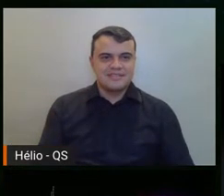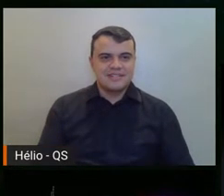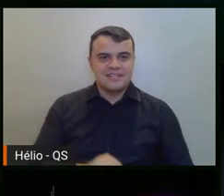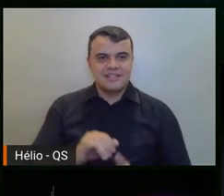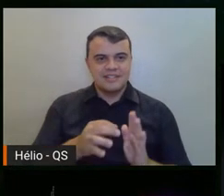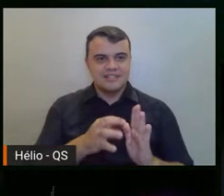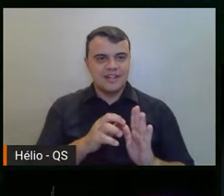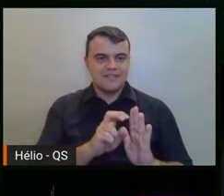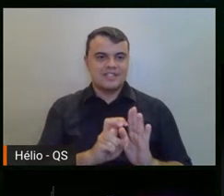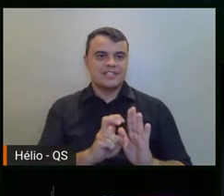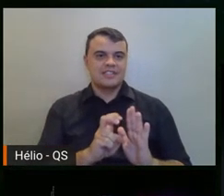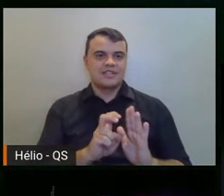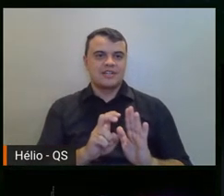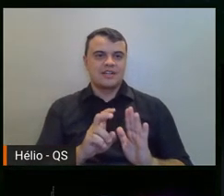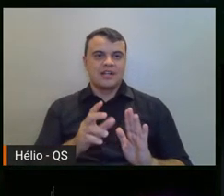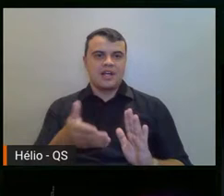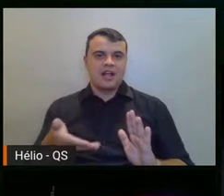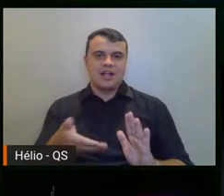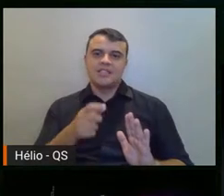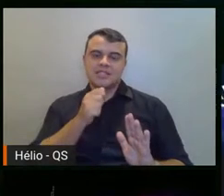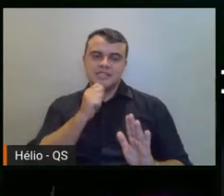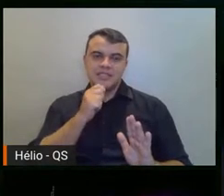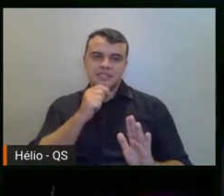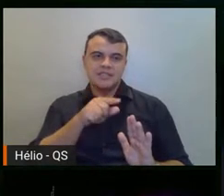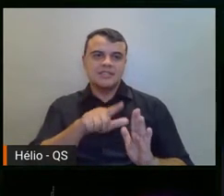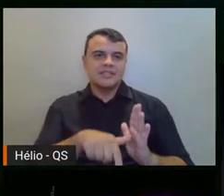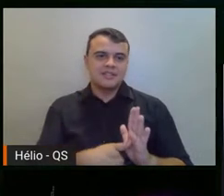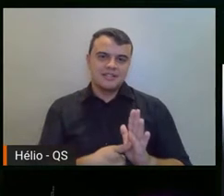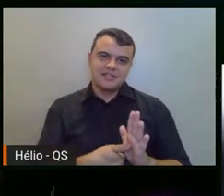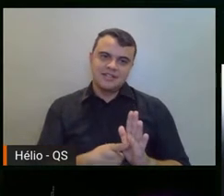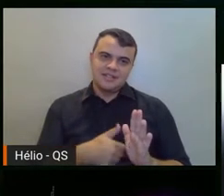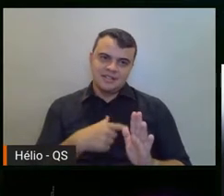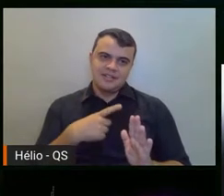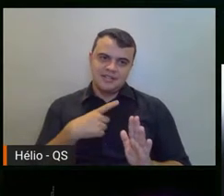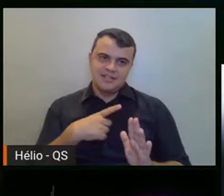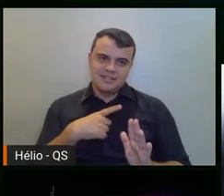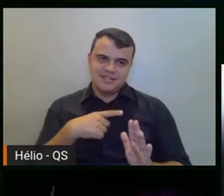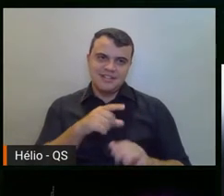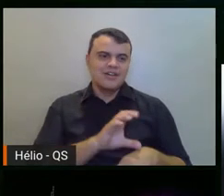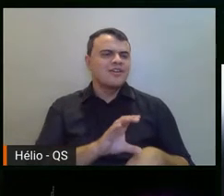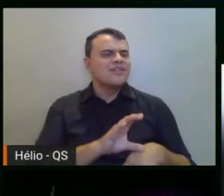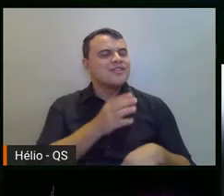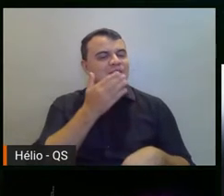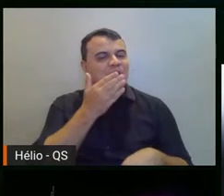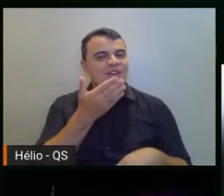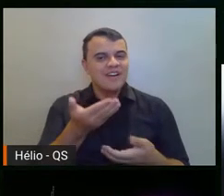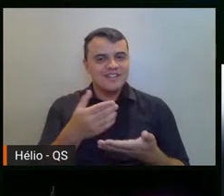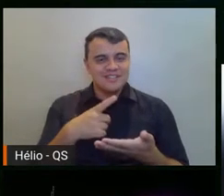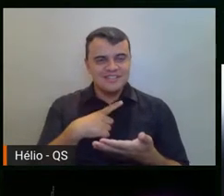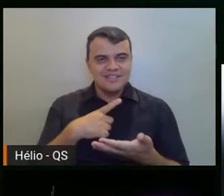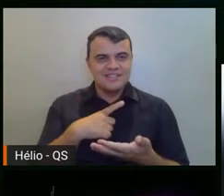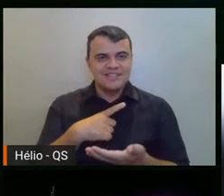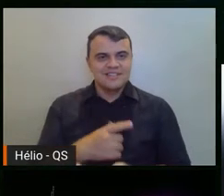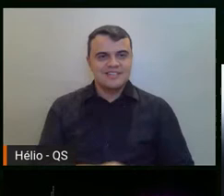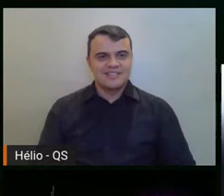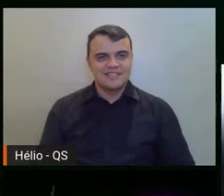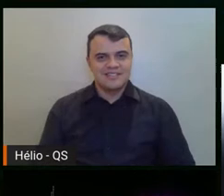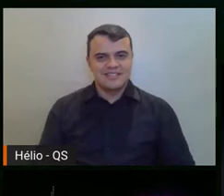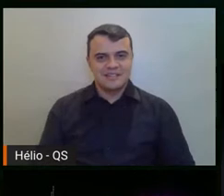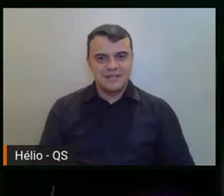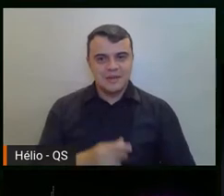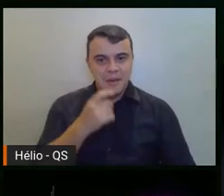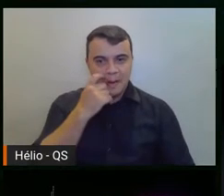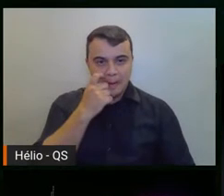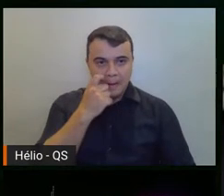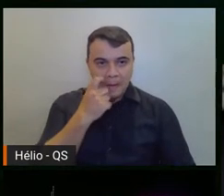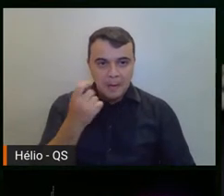Java cinco tá usando Java 5 ainda vocês estão atrasada não tá bom De quem você tá vendo Então por isso que é importante